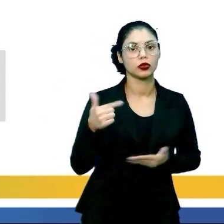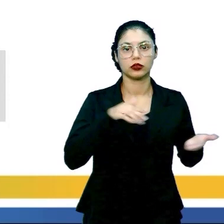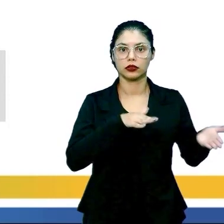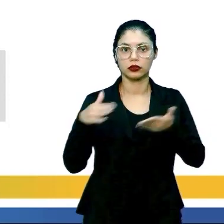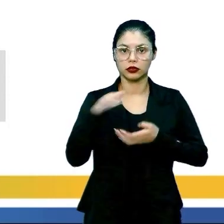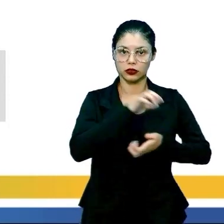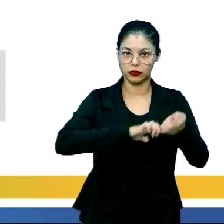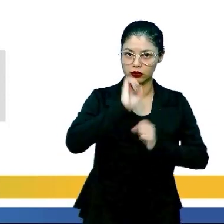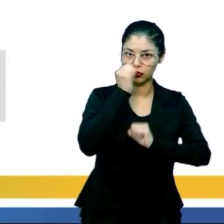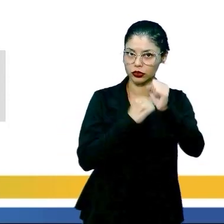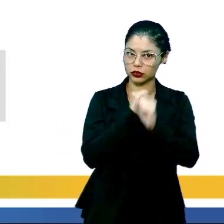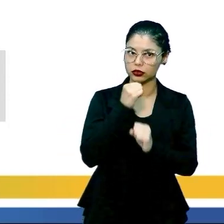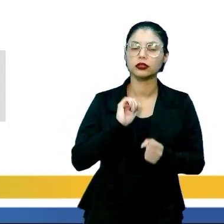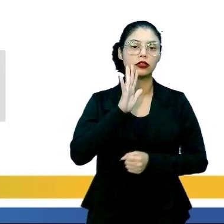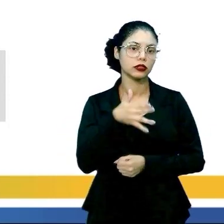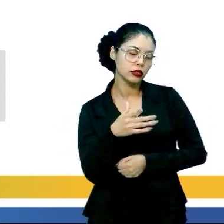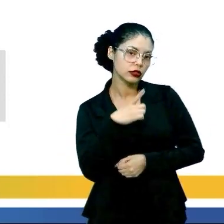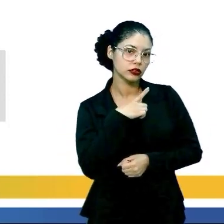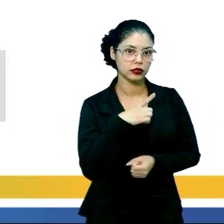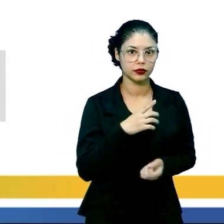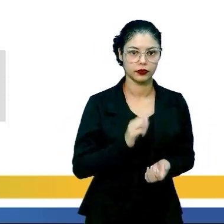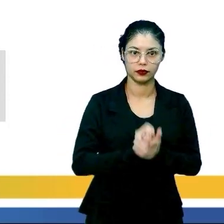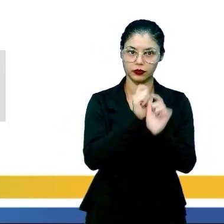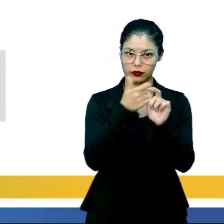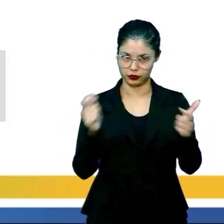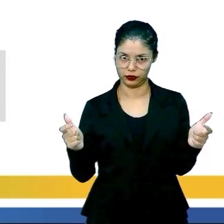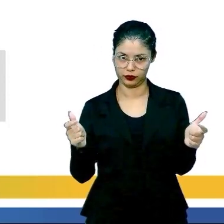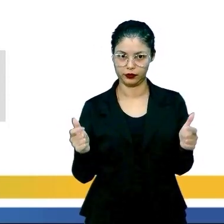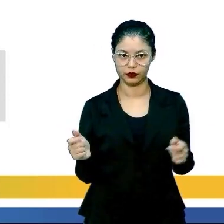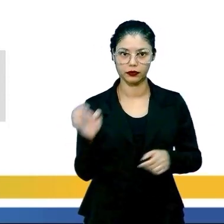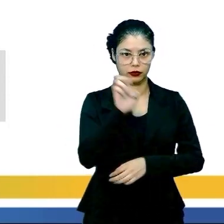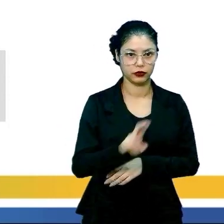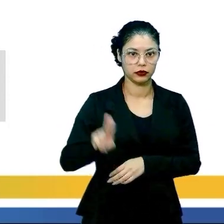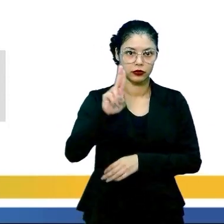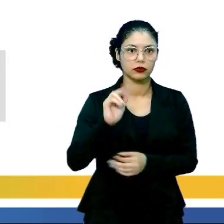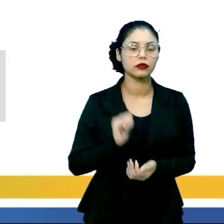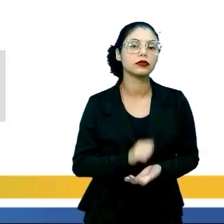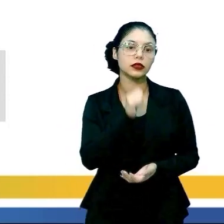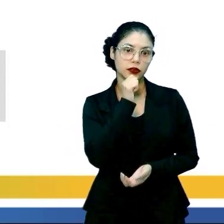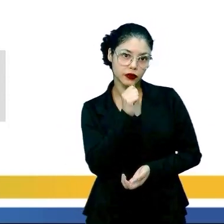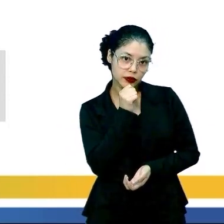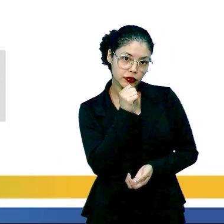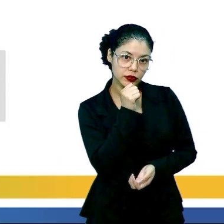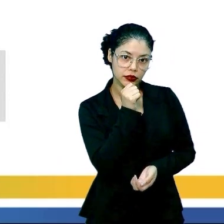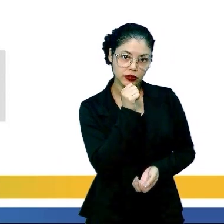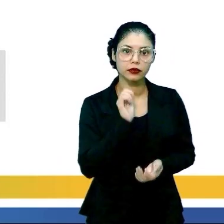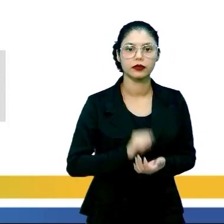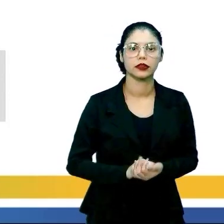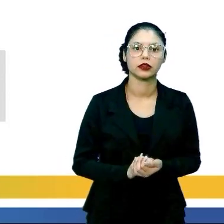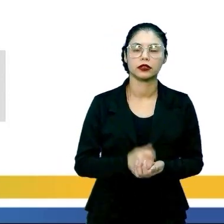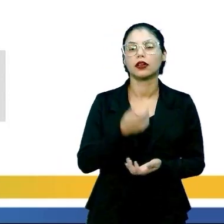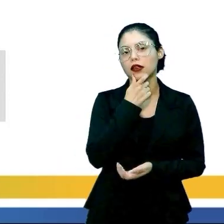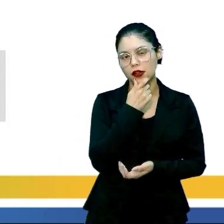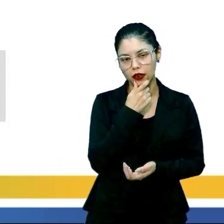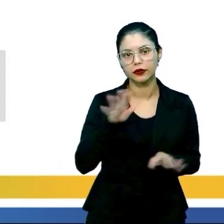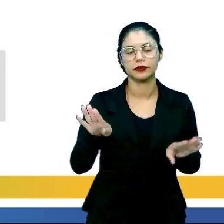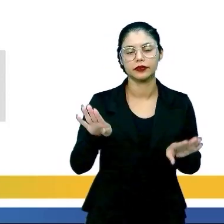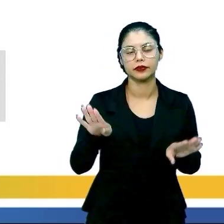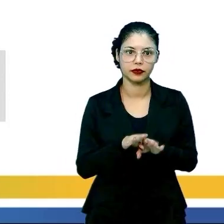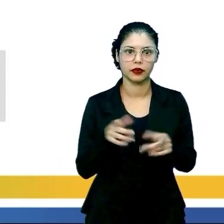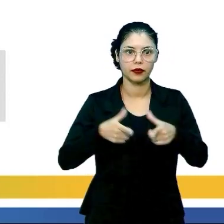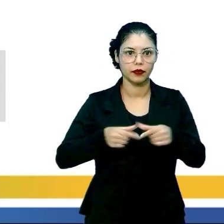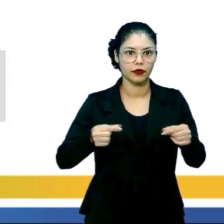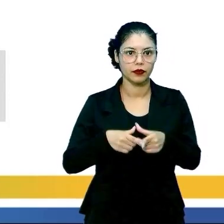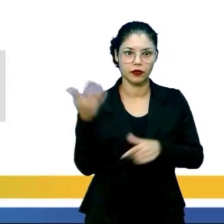da Revolução Industrial já é a sua expansão pela Europa. Além das linhas da Inglaterra, nós vamos ter